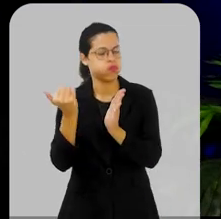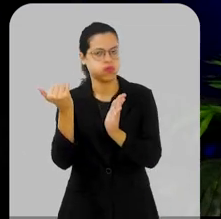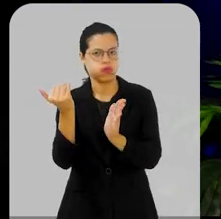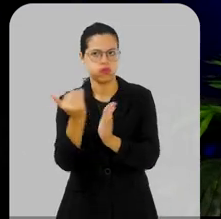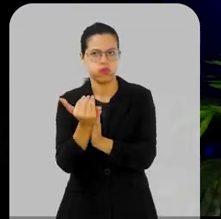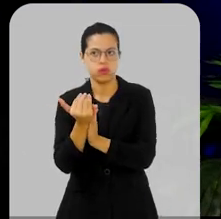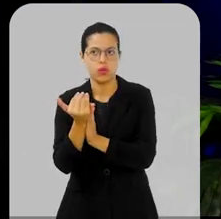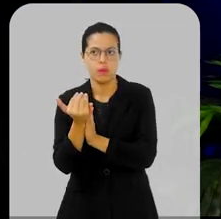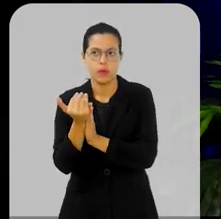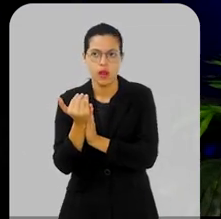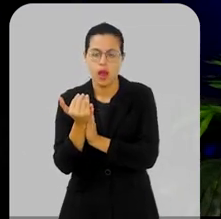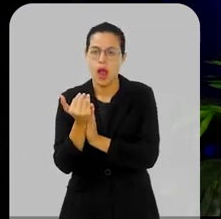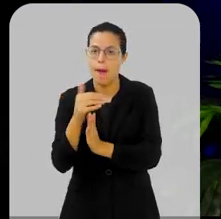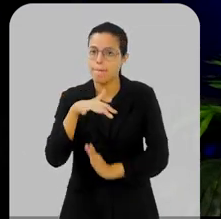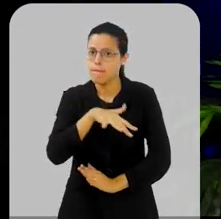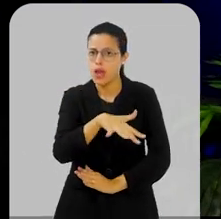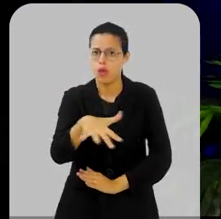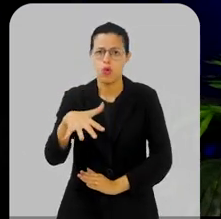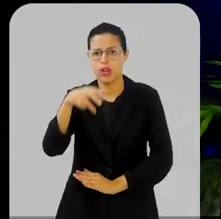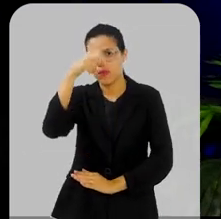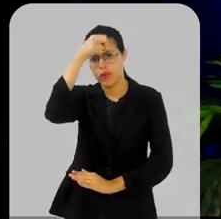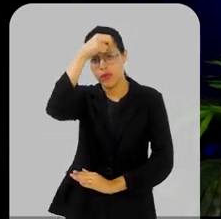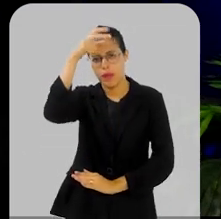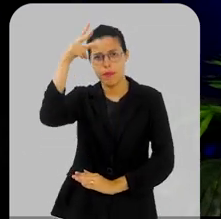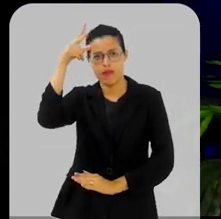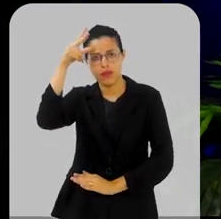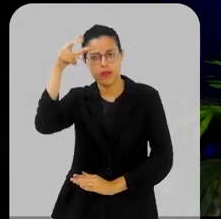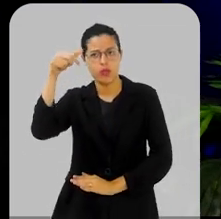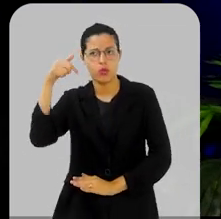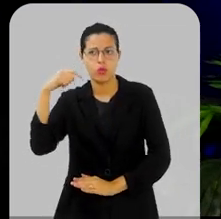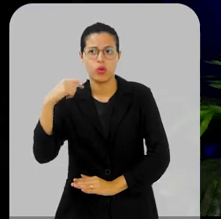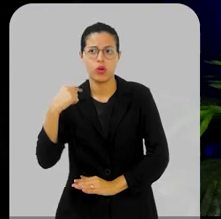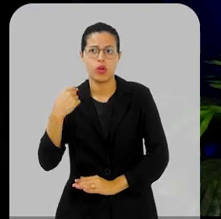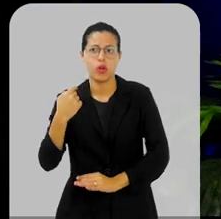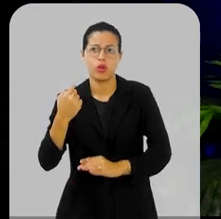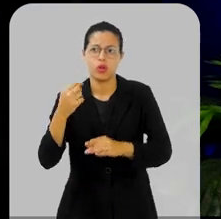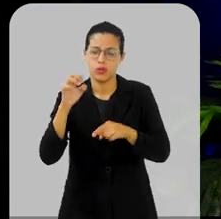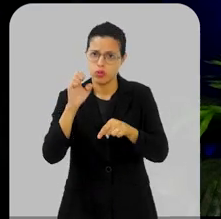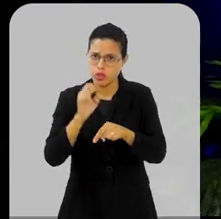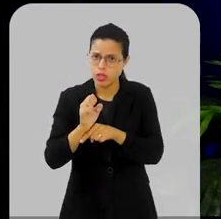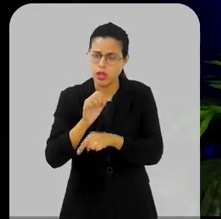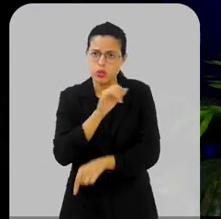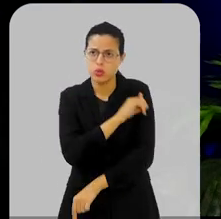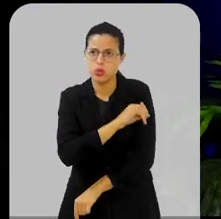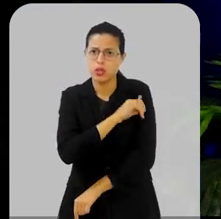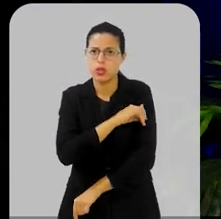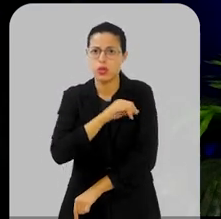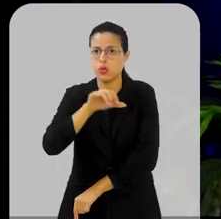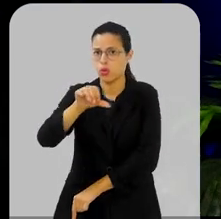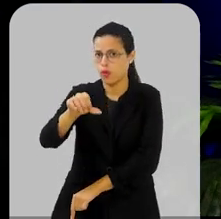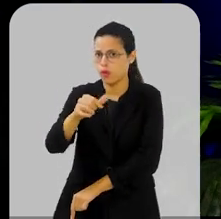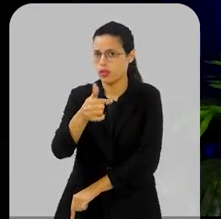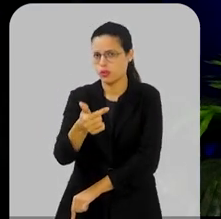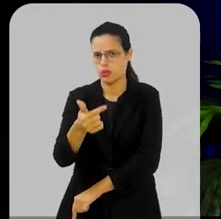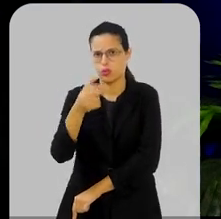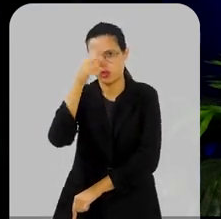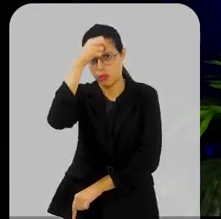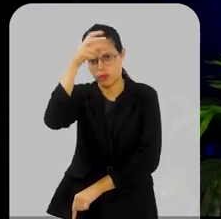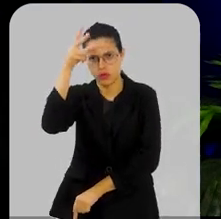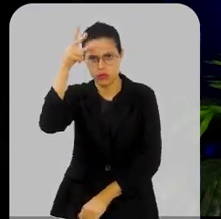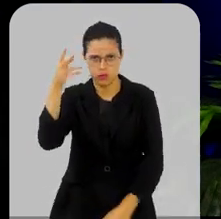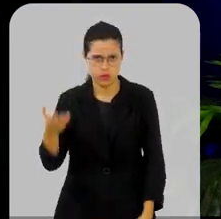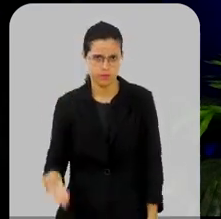orçamento superior à imensa maioria das prefeituras do nosso estado do Rio de Janeiro, são 92